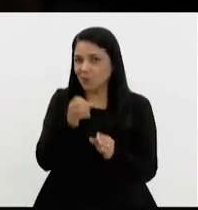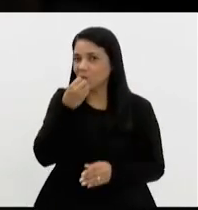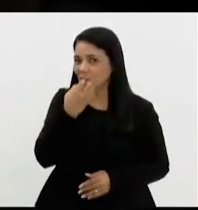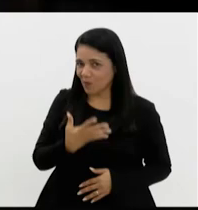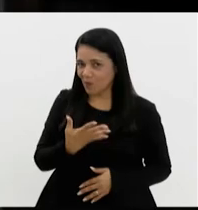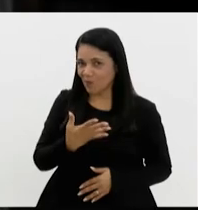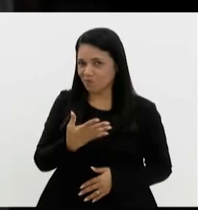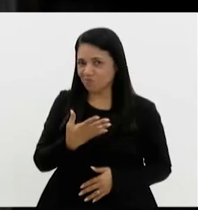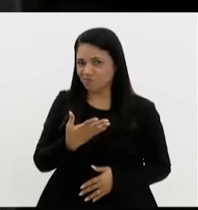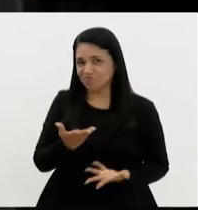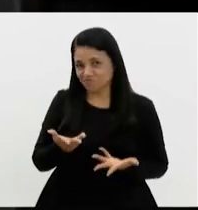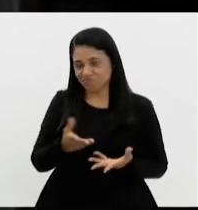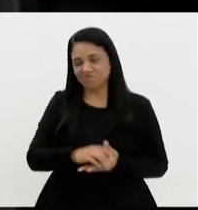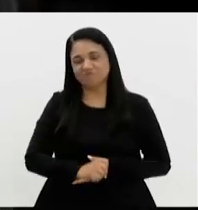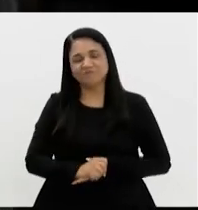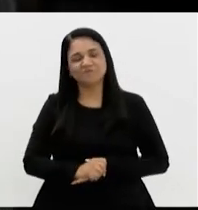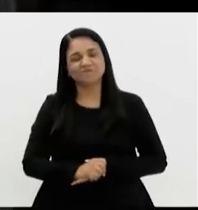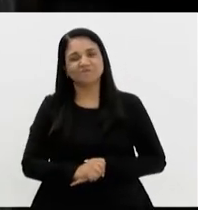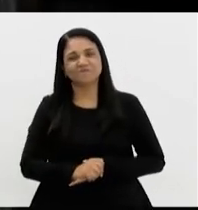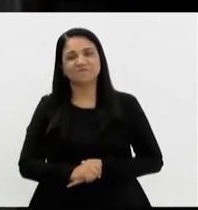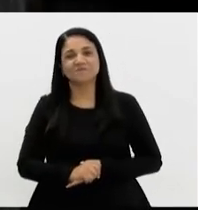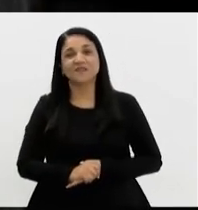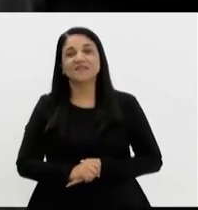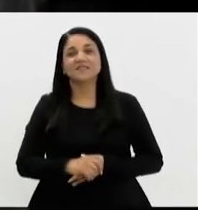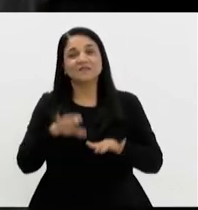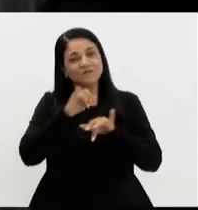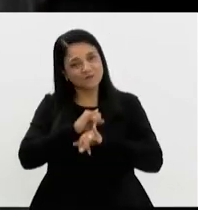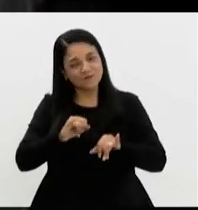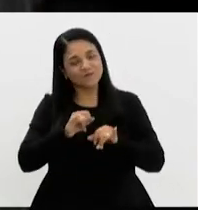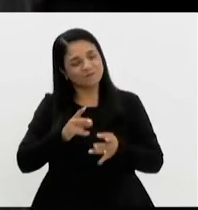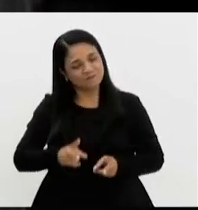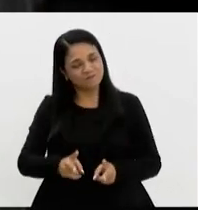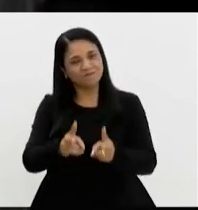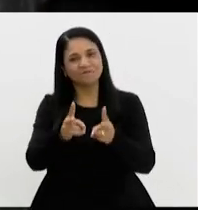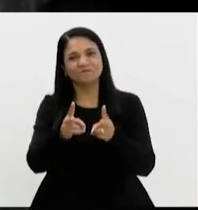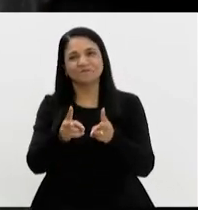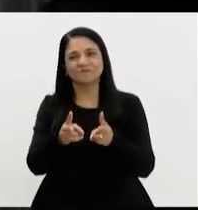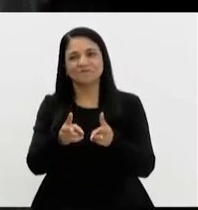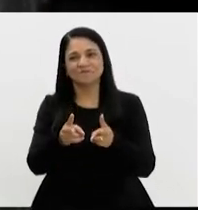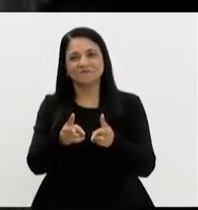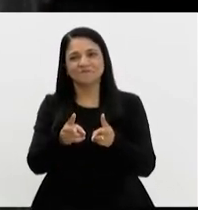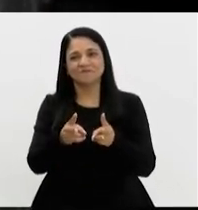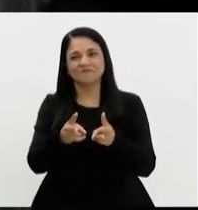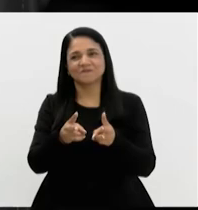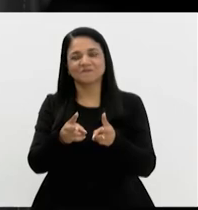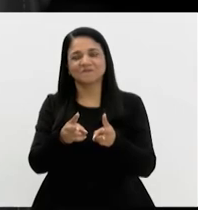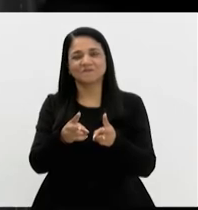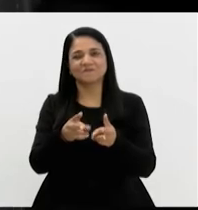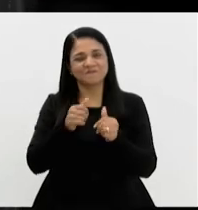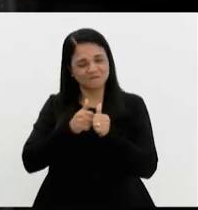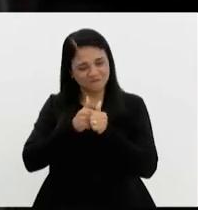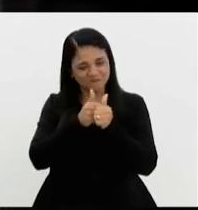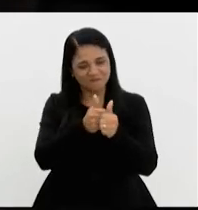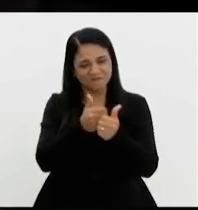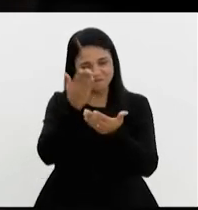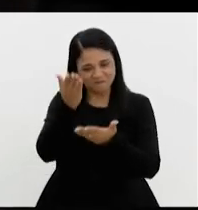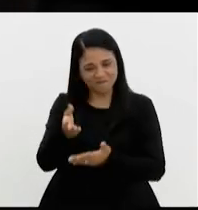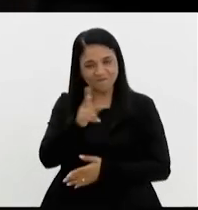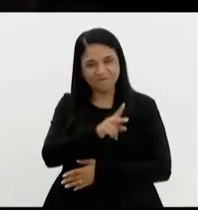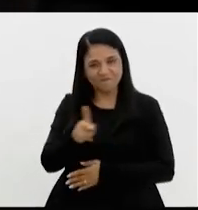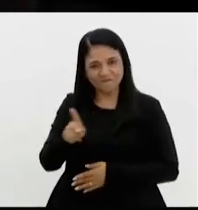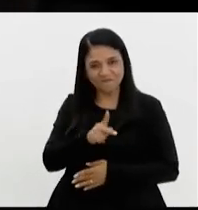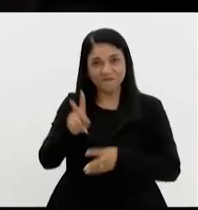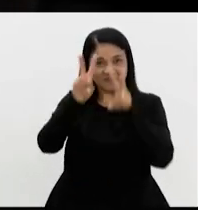curto nem precisa ser bom então eu vou seguir o velho e Tentarei tratar dessa